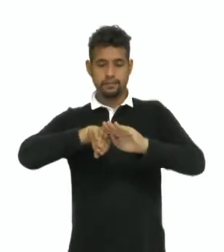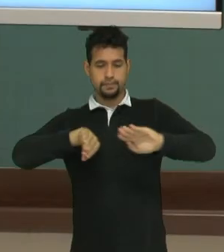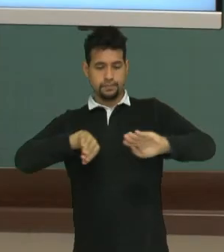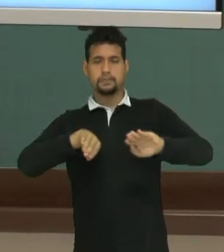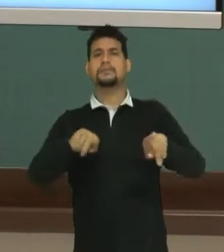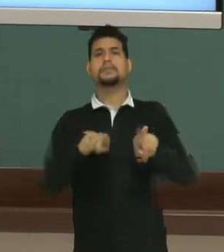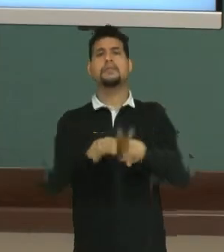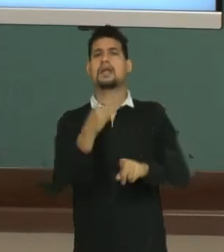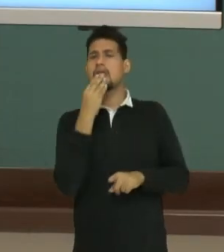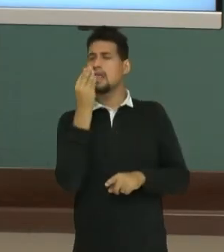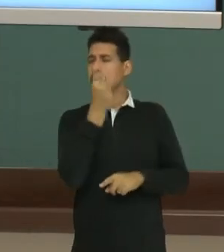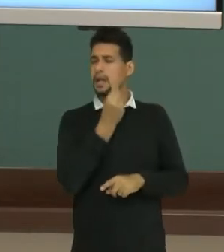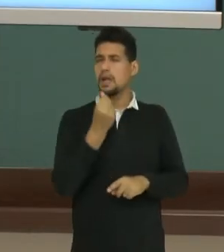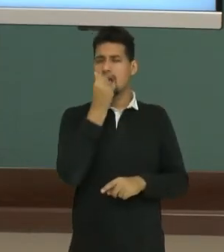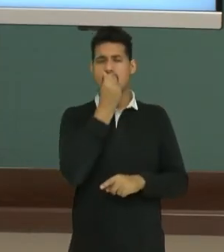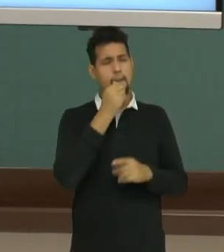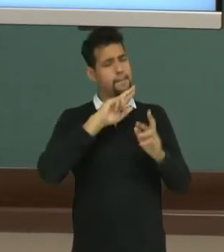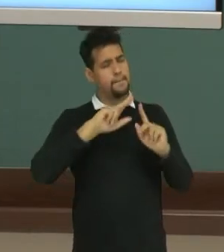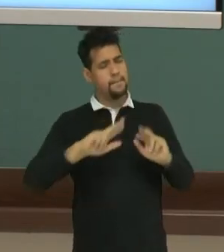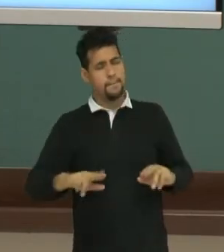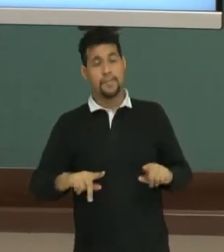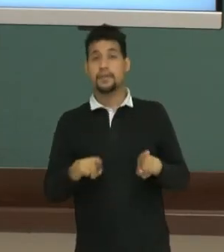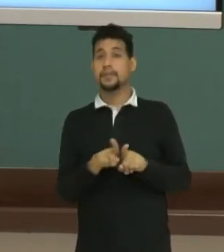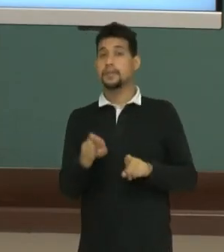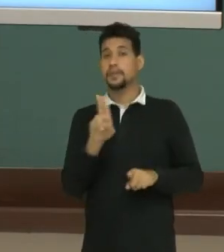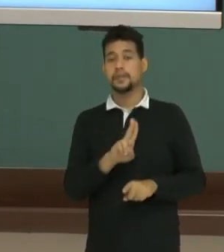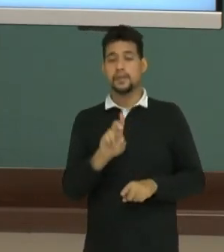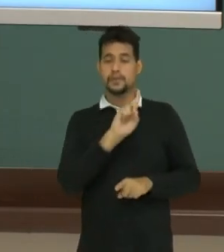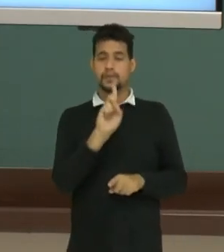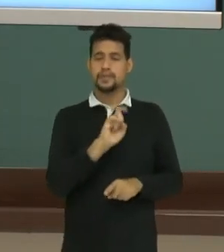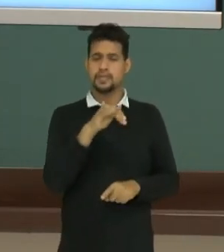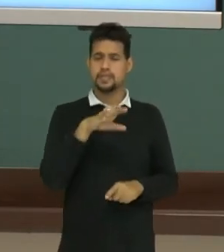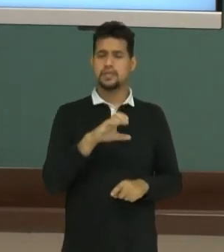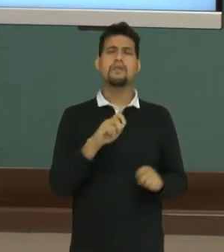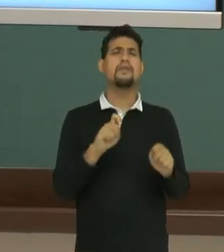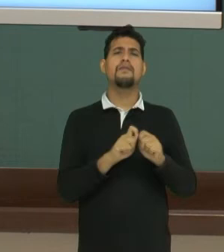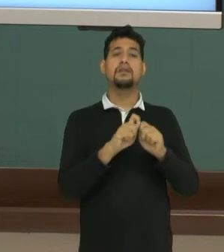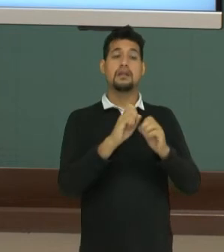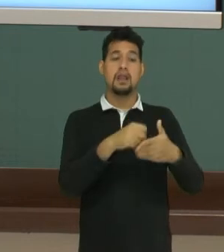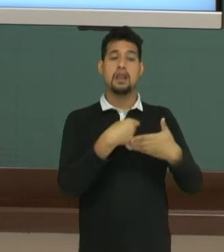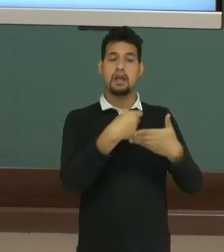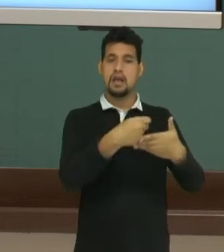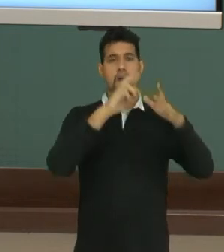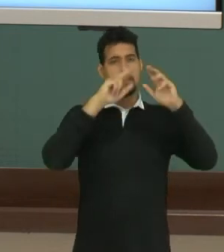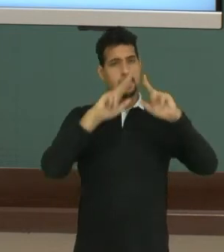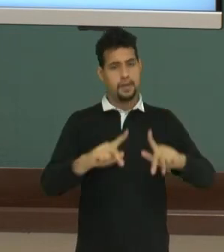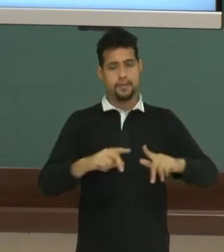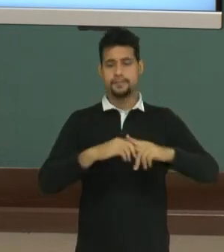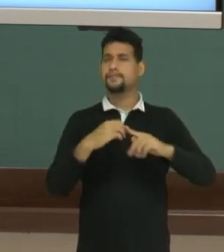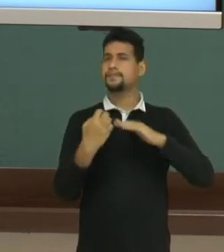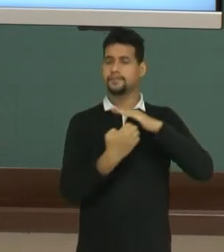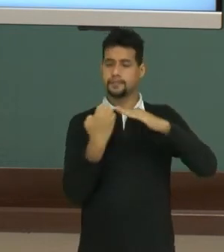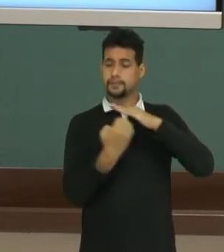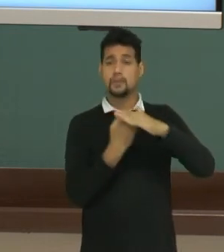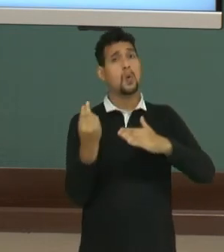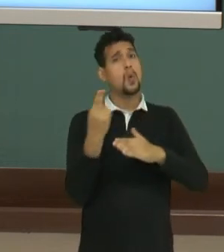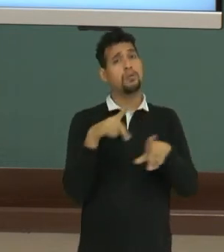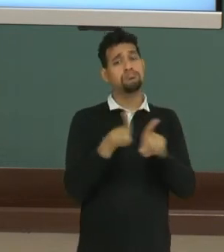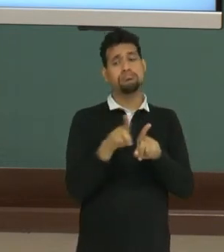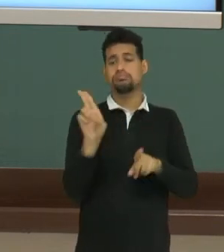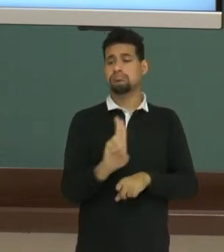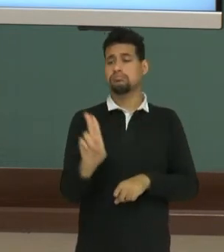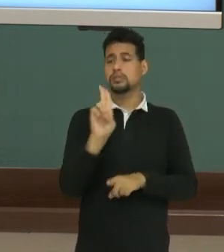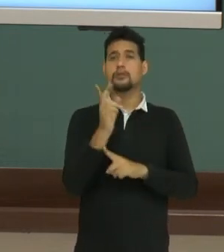componentes, sais e óxidos metálicos, o zinco metálico, que vai ser levado para outras indústrias ou de repente ser